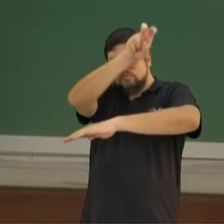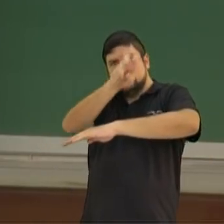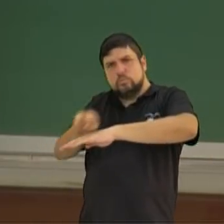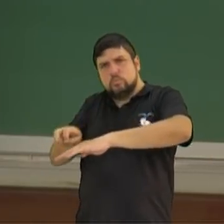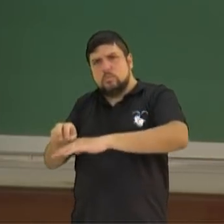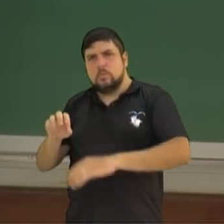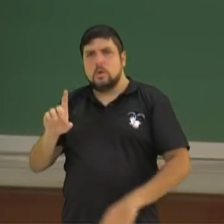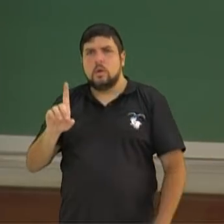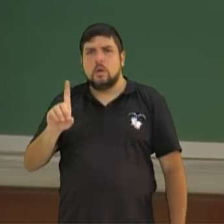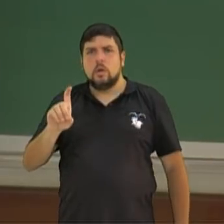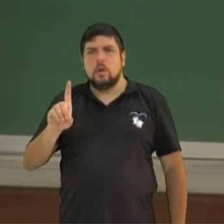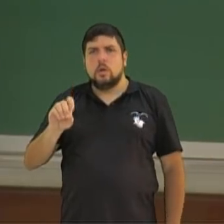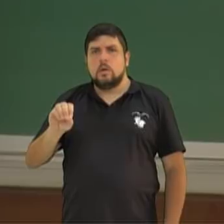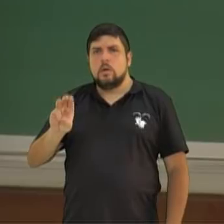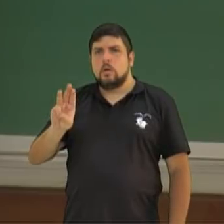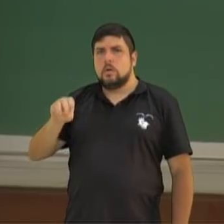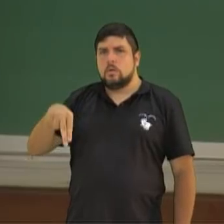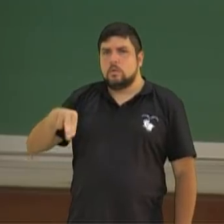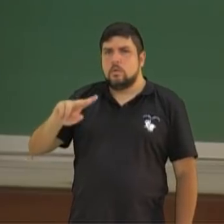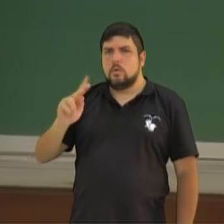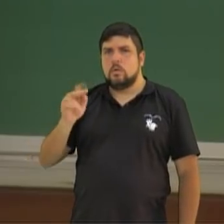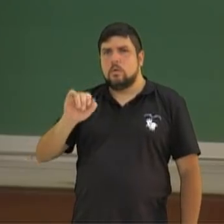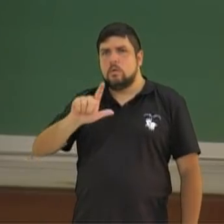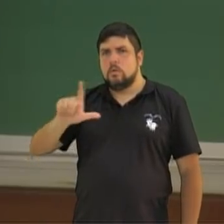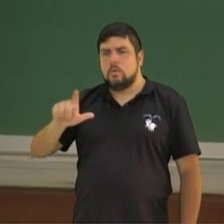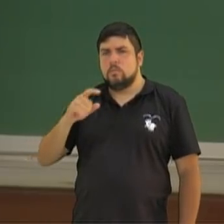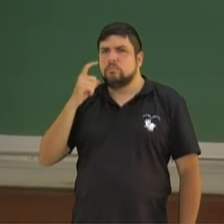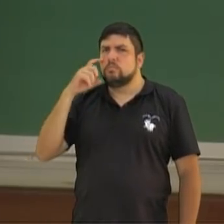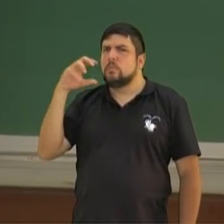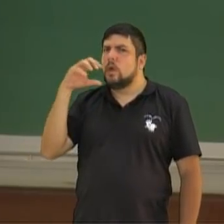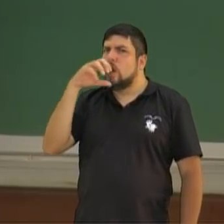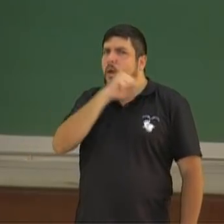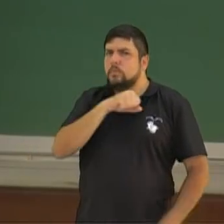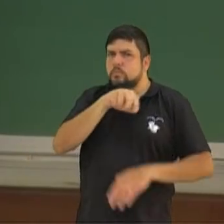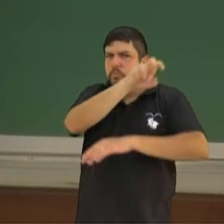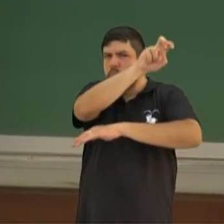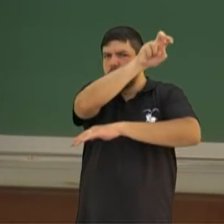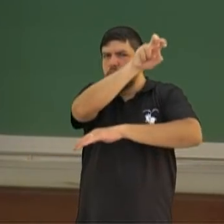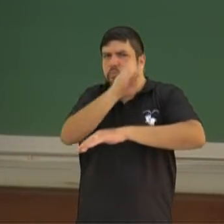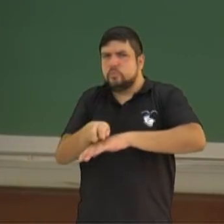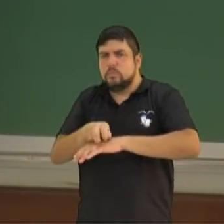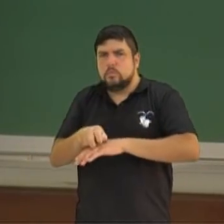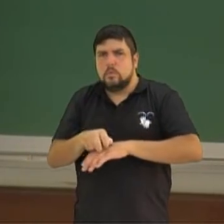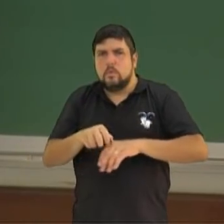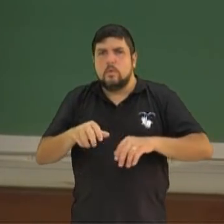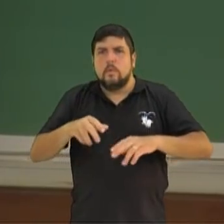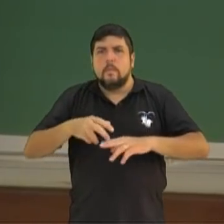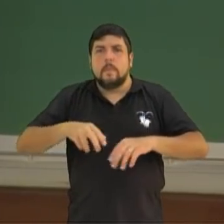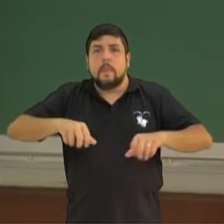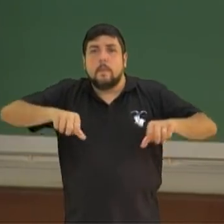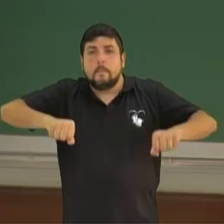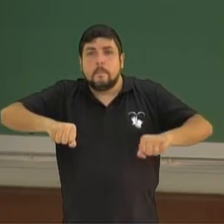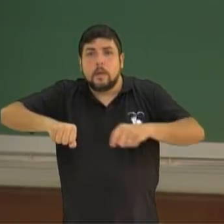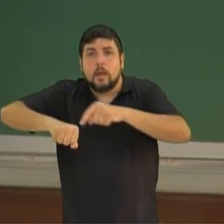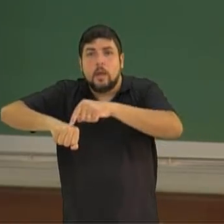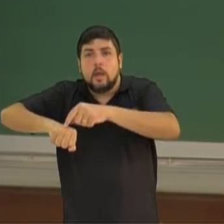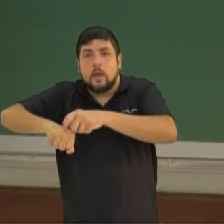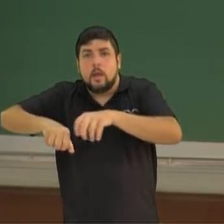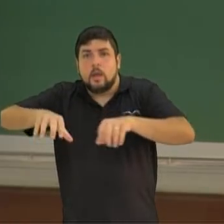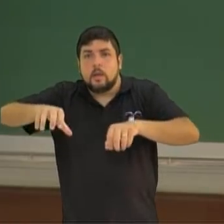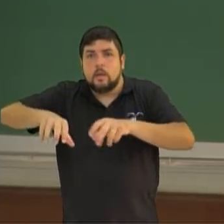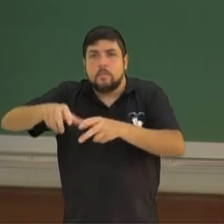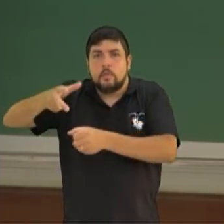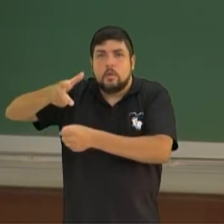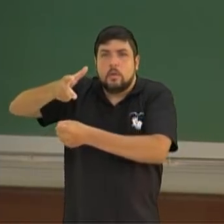interessante. Olha a velocidade com que a bicicleta desce e a câmera está no guidão da bicicleta, fica mais emocionante ainda. E